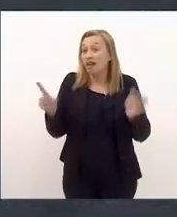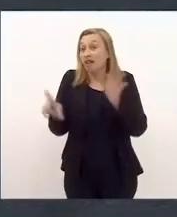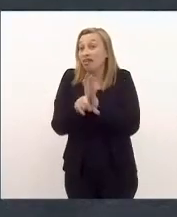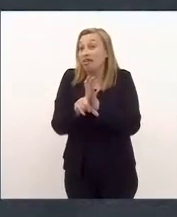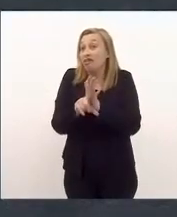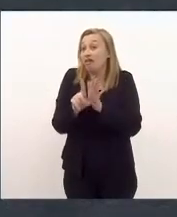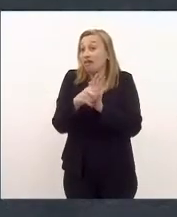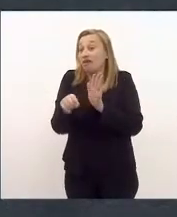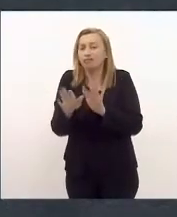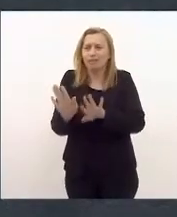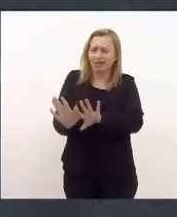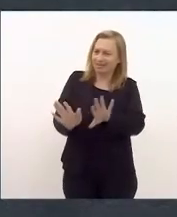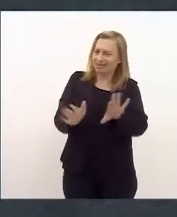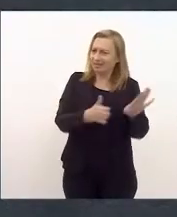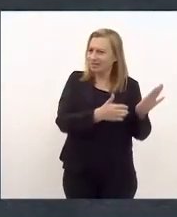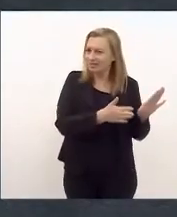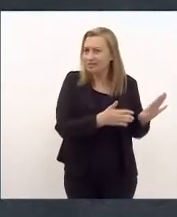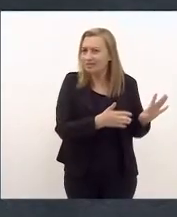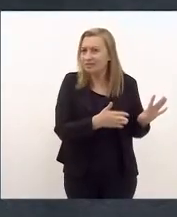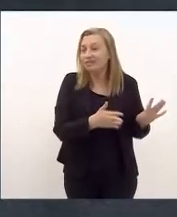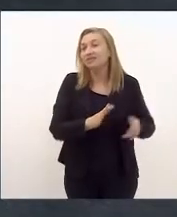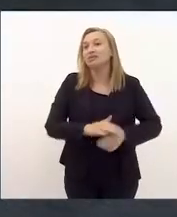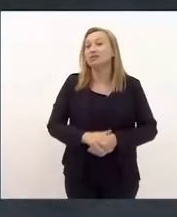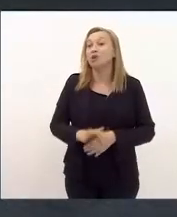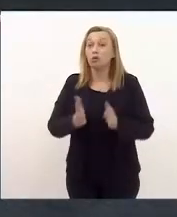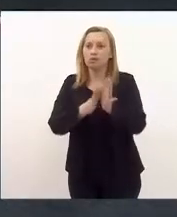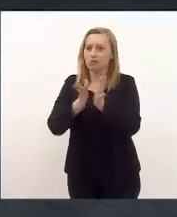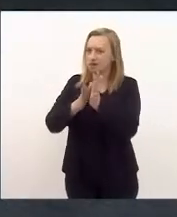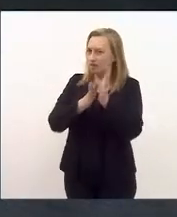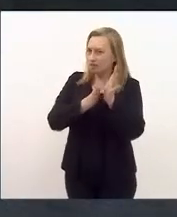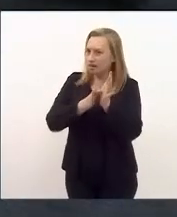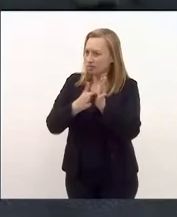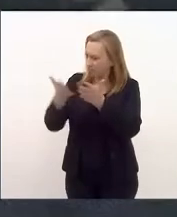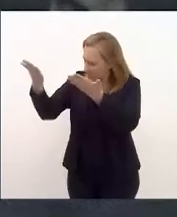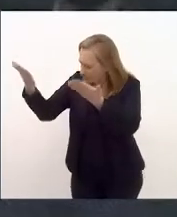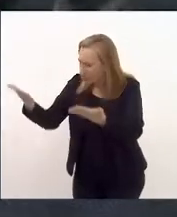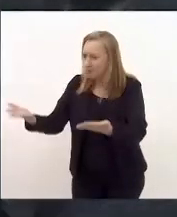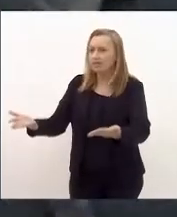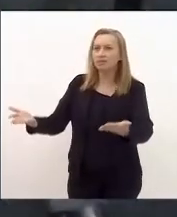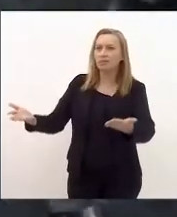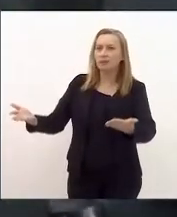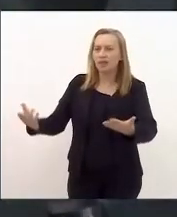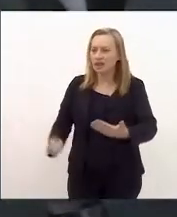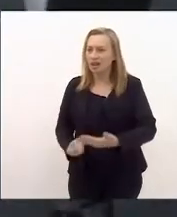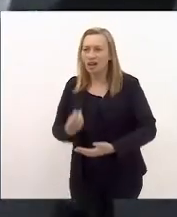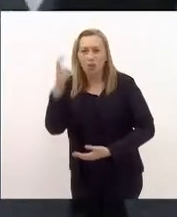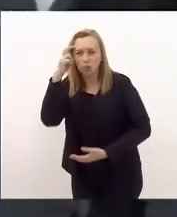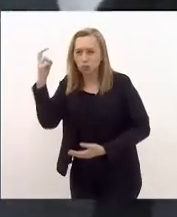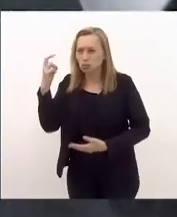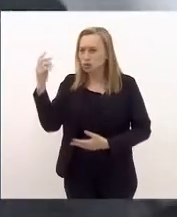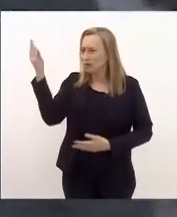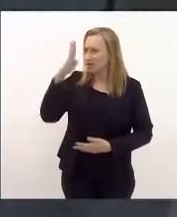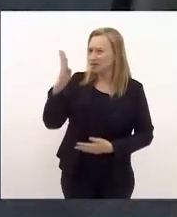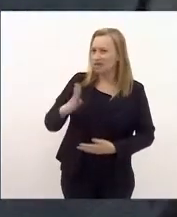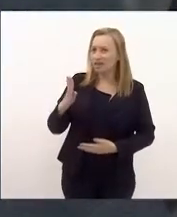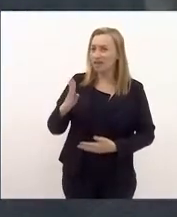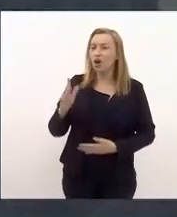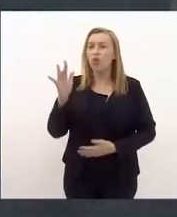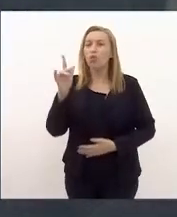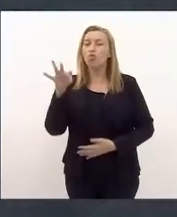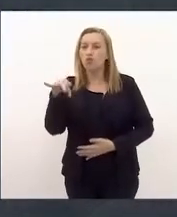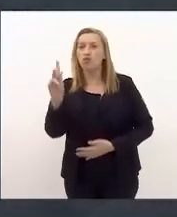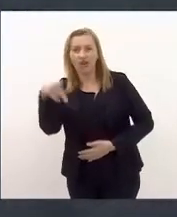né? Entretanto, o samba se consagrou como uma grande expressão da cultura brasileira. O funk